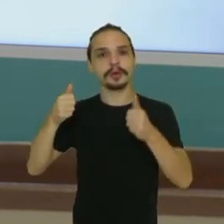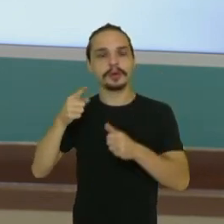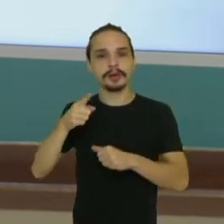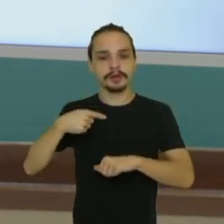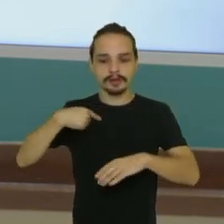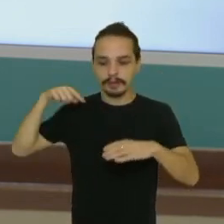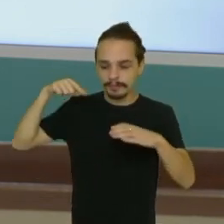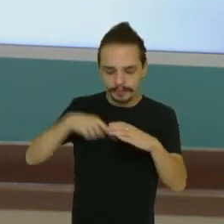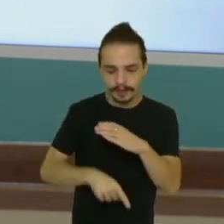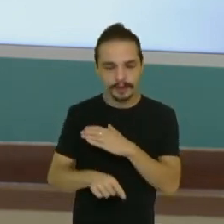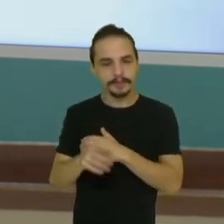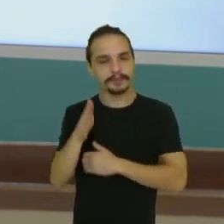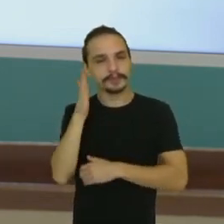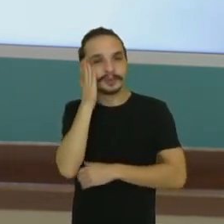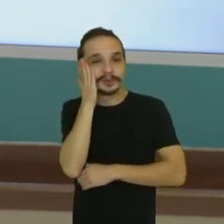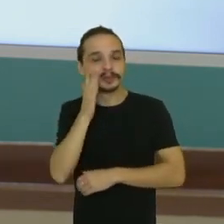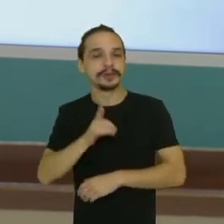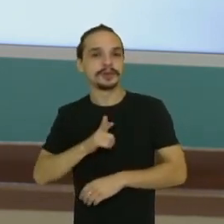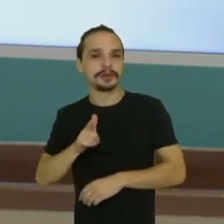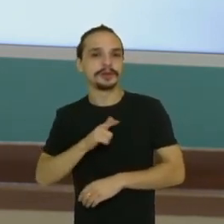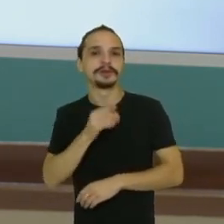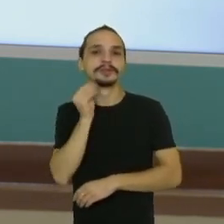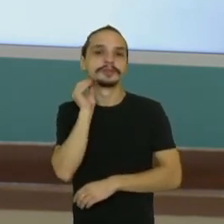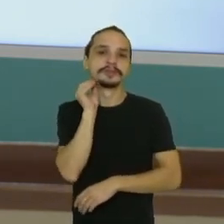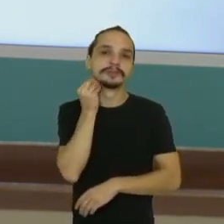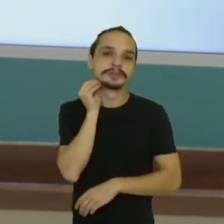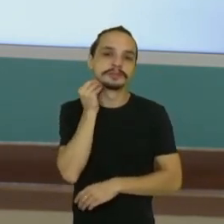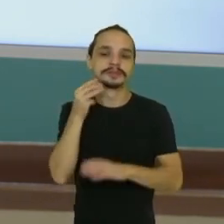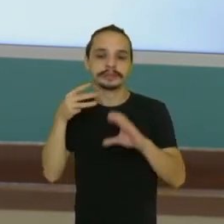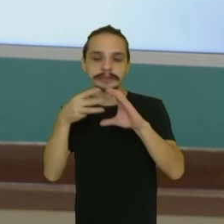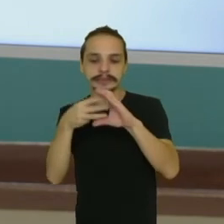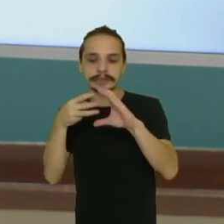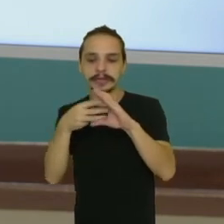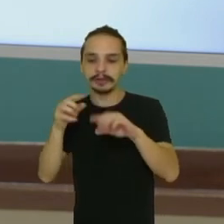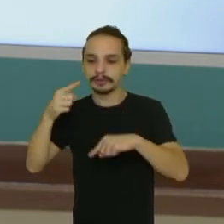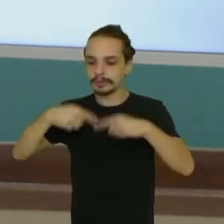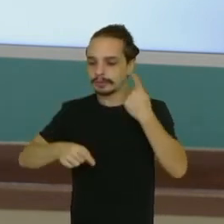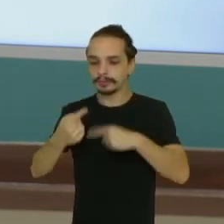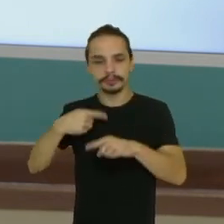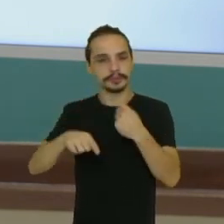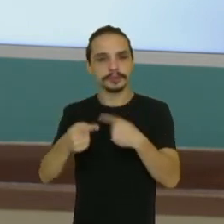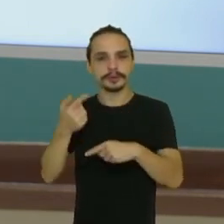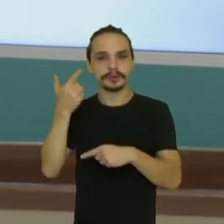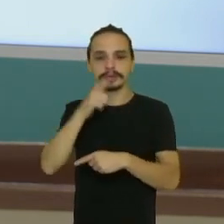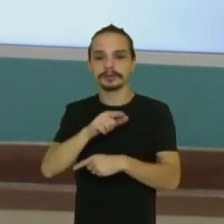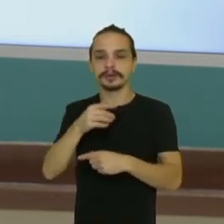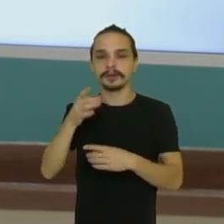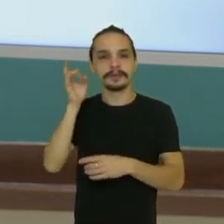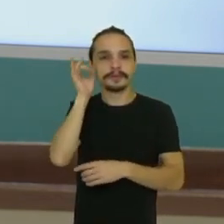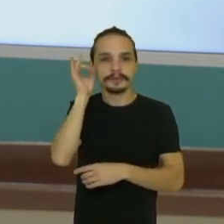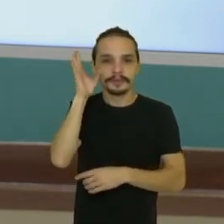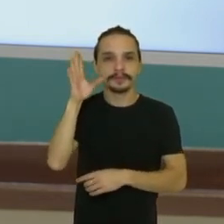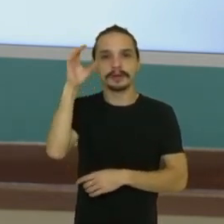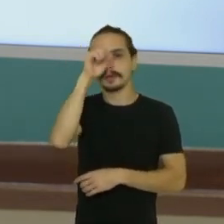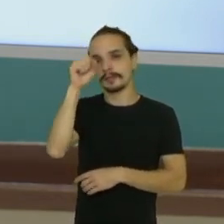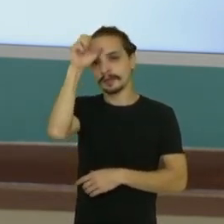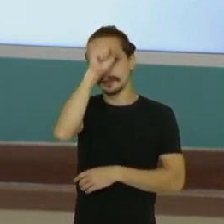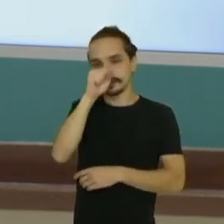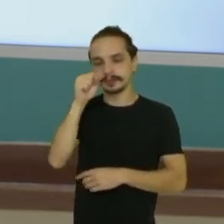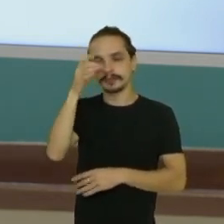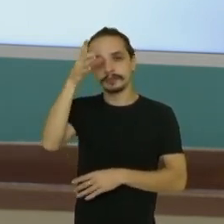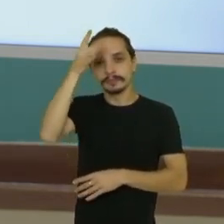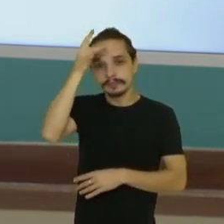do Sono são liberados né ali enzimas células que facilitam o nosso aprendizagem